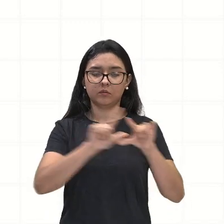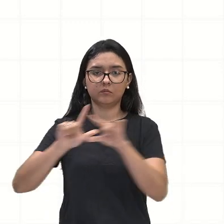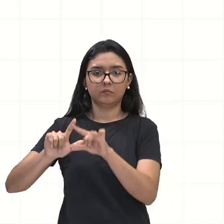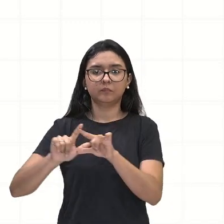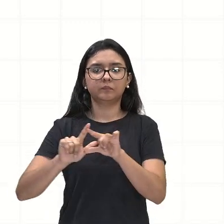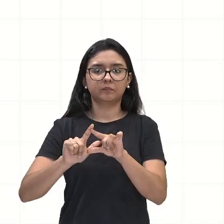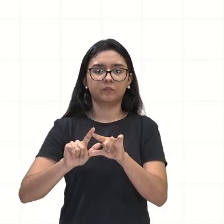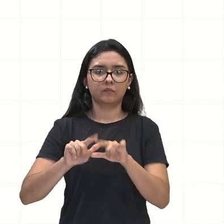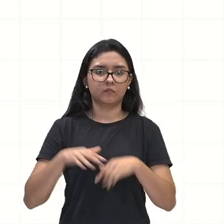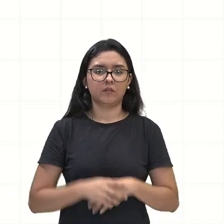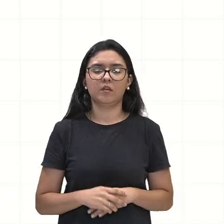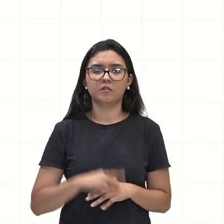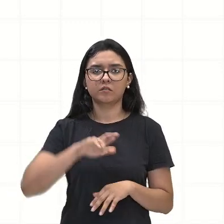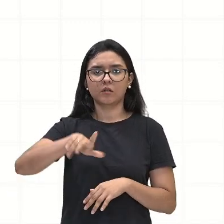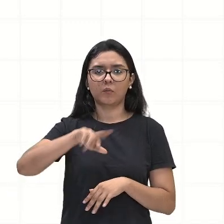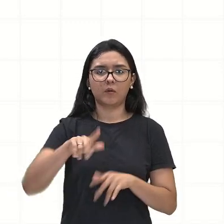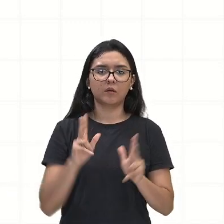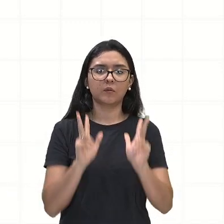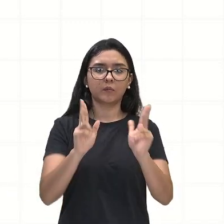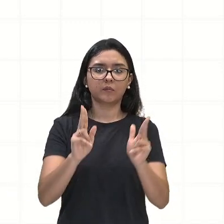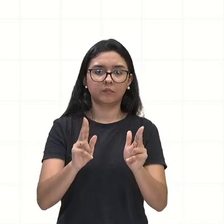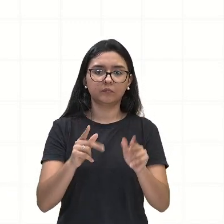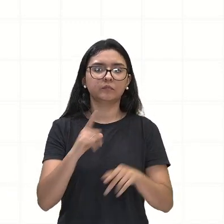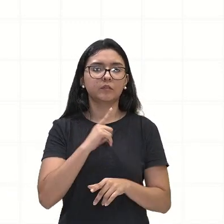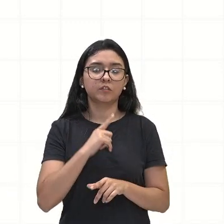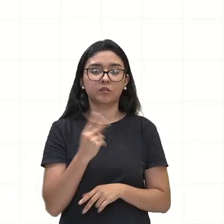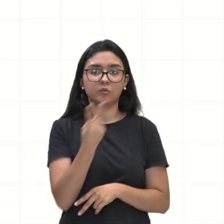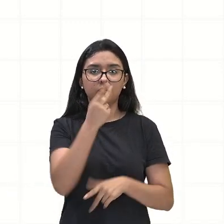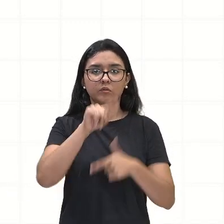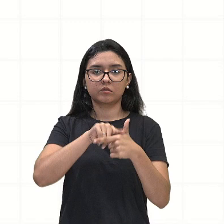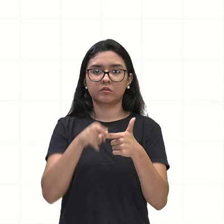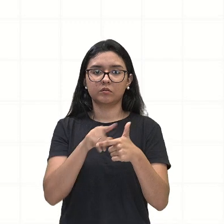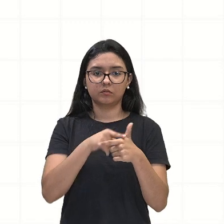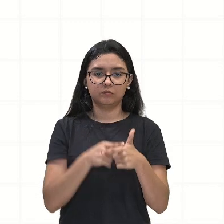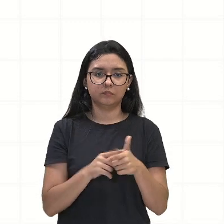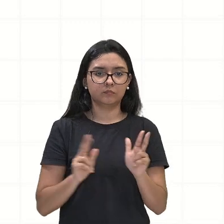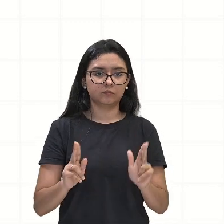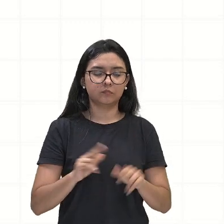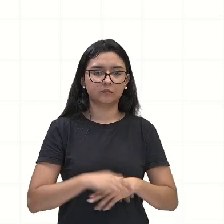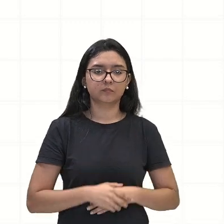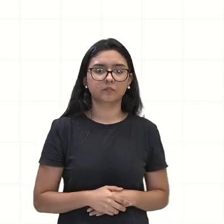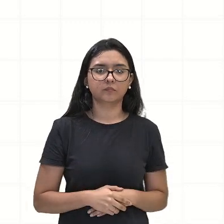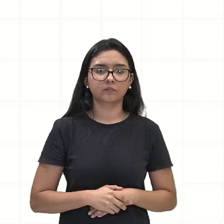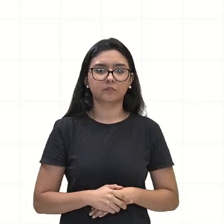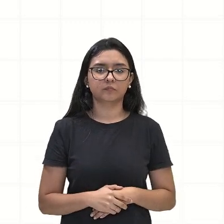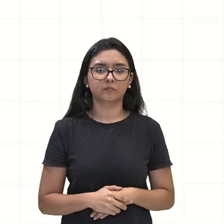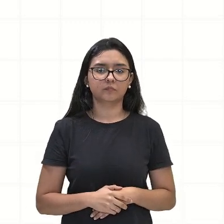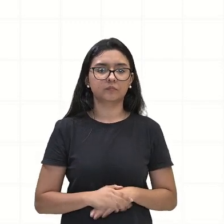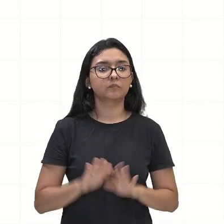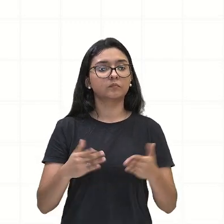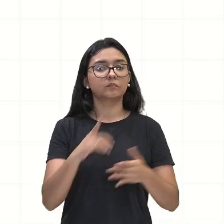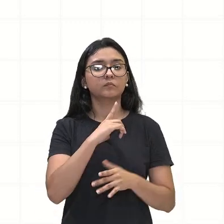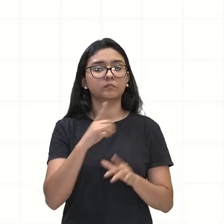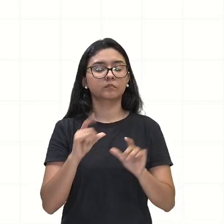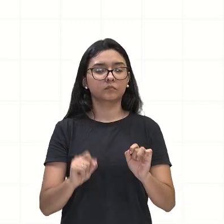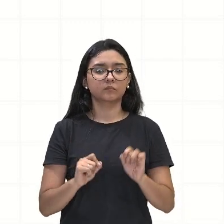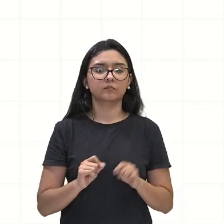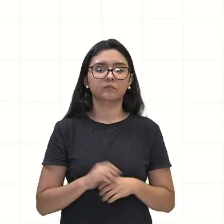não sejam semelhantes, mesmo tendo 2 ângulos congruentes. Então, aqui nós temos,